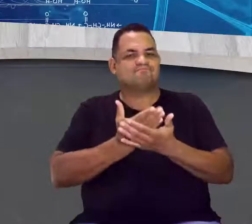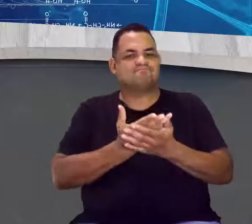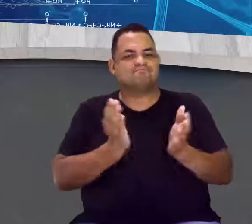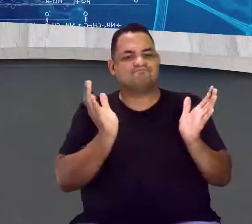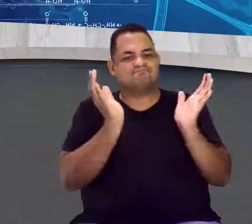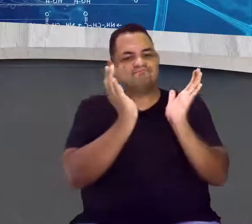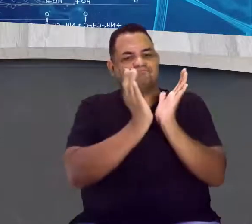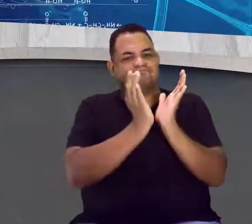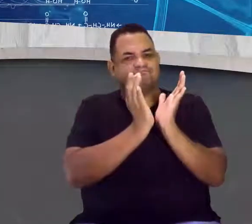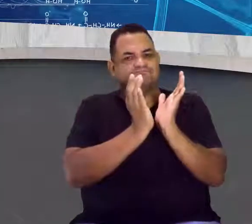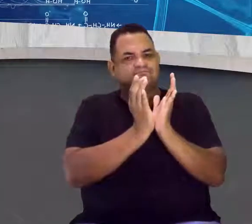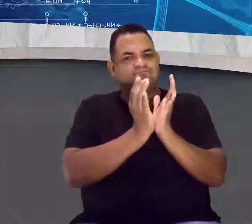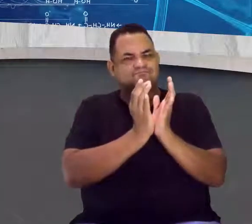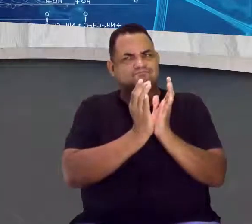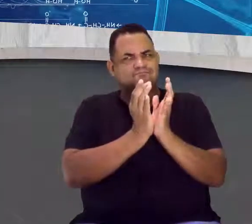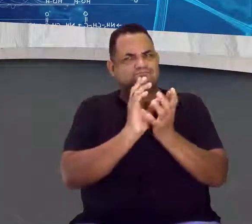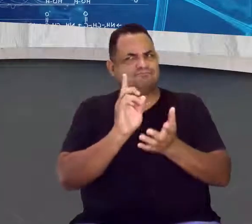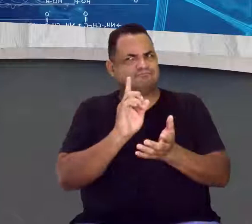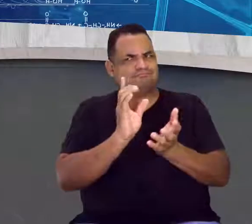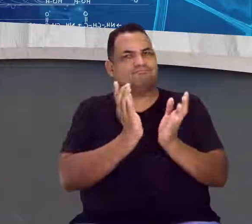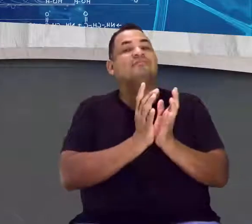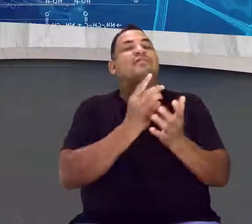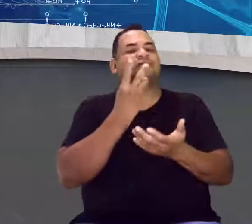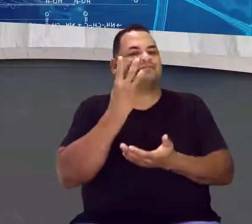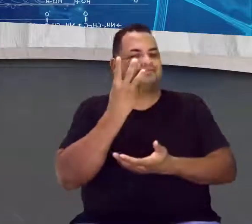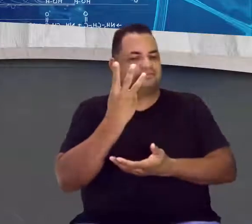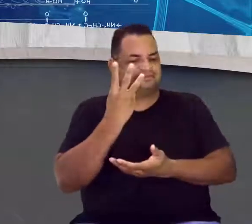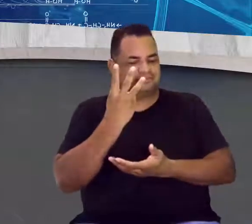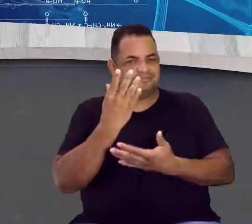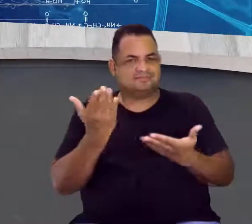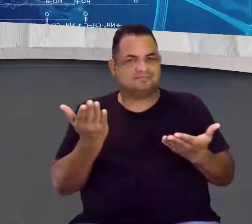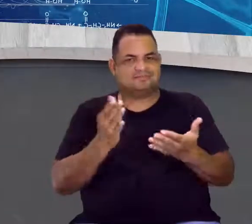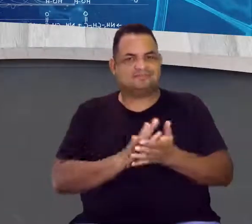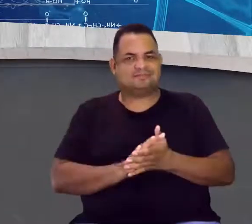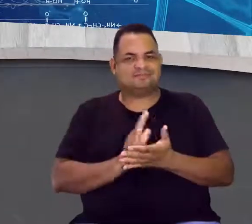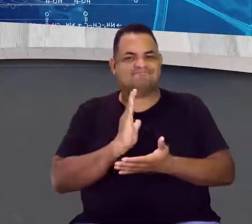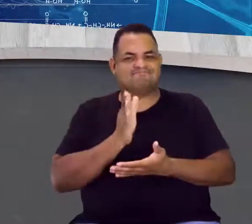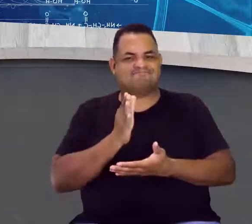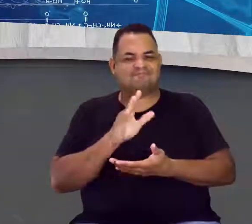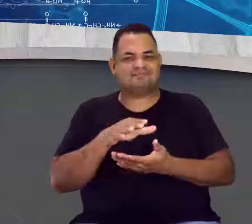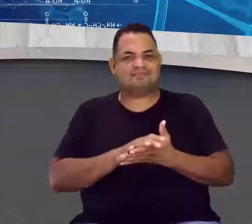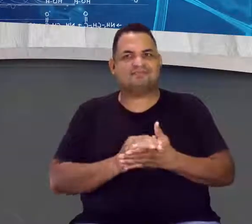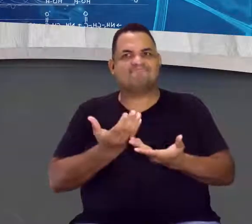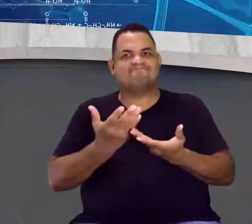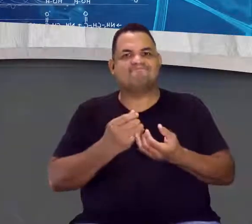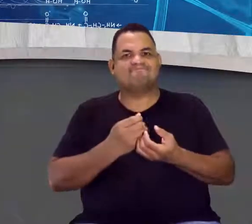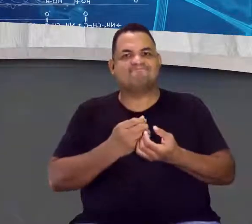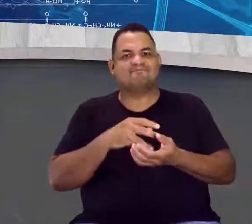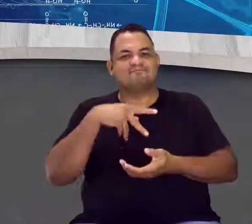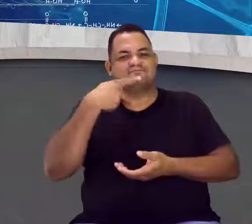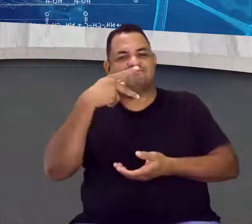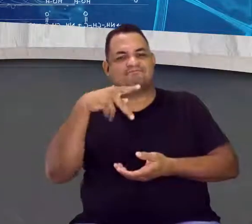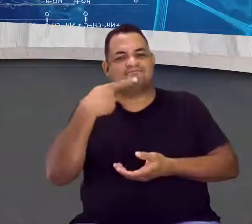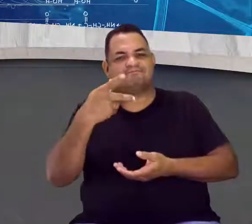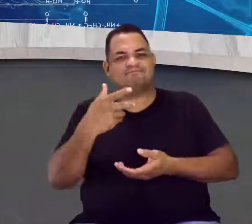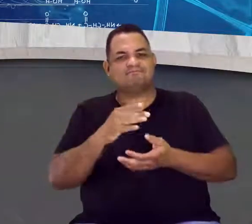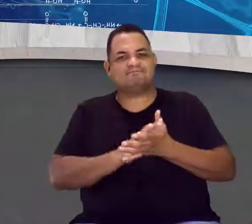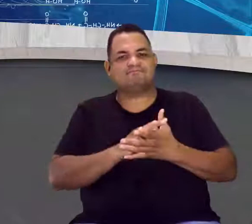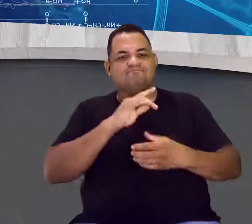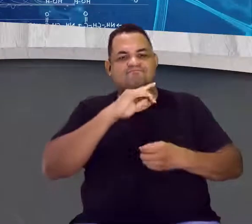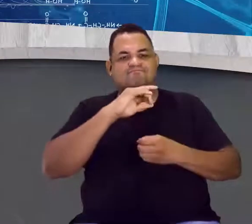unidade 2. Unidade 2 não, né? Unidade 3, né, galera? A gente já falou aí um pouco sobre